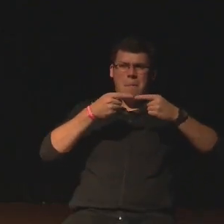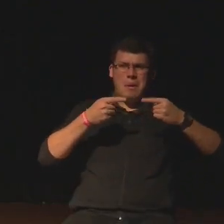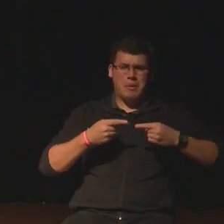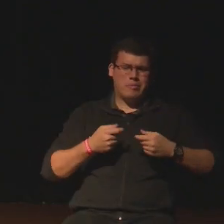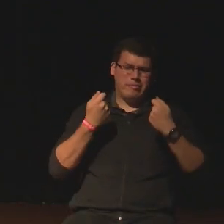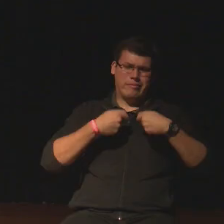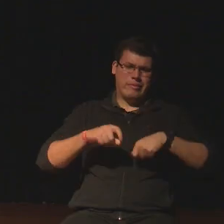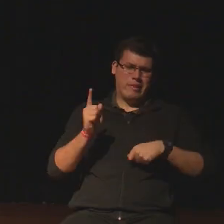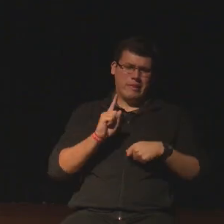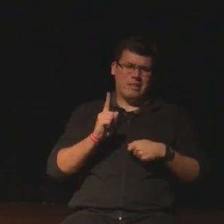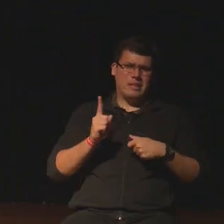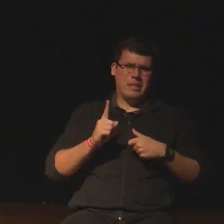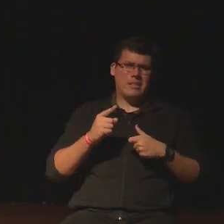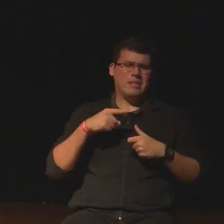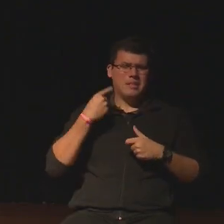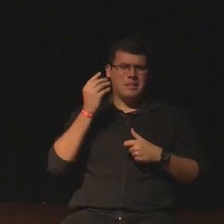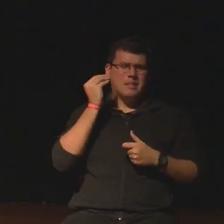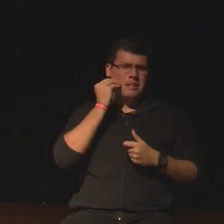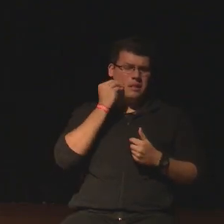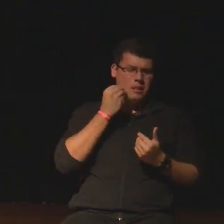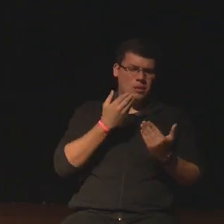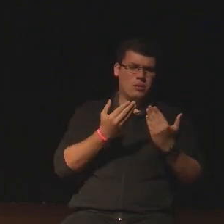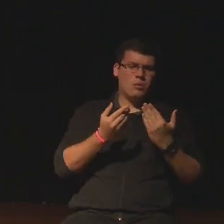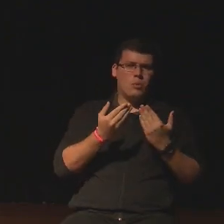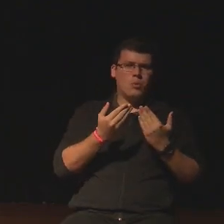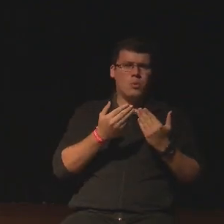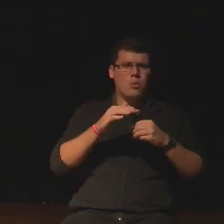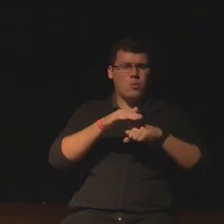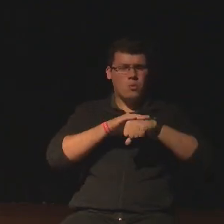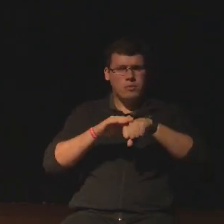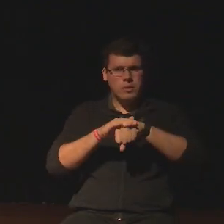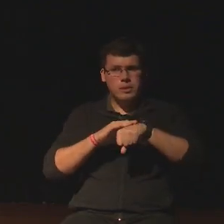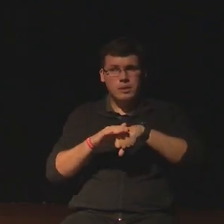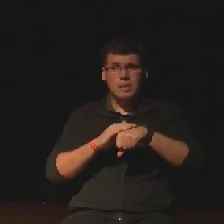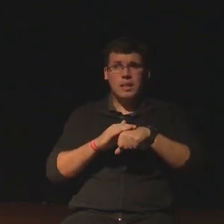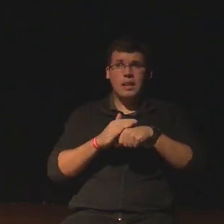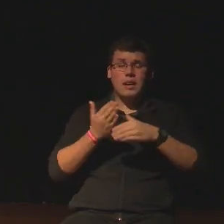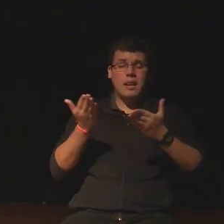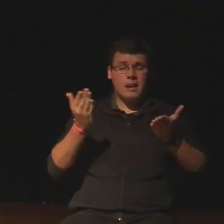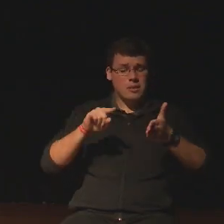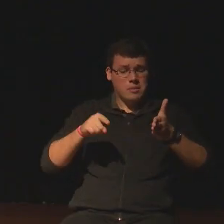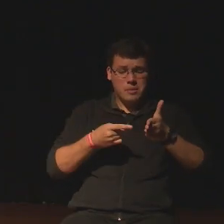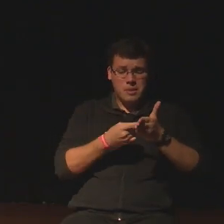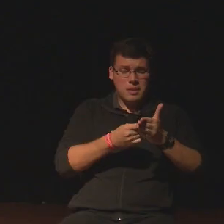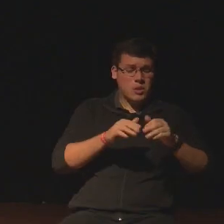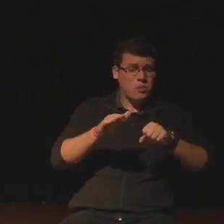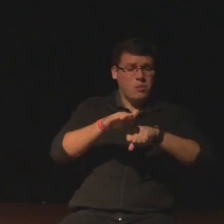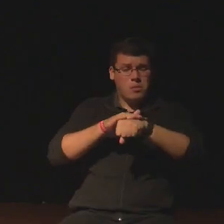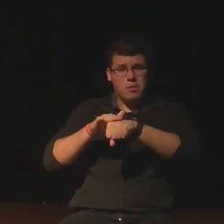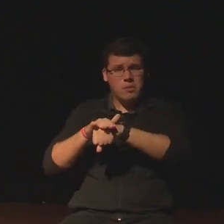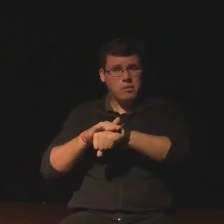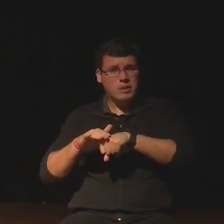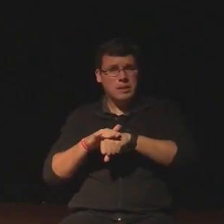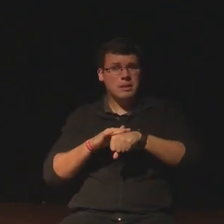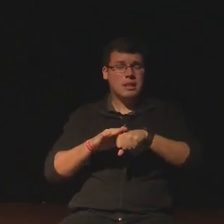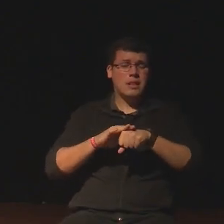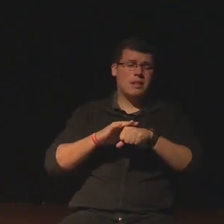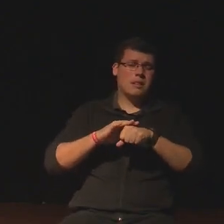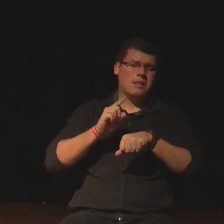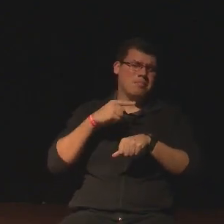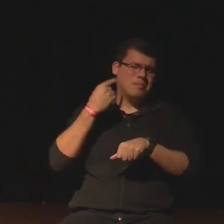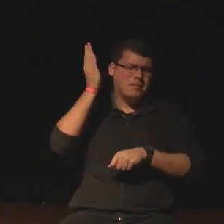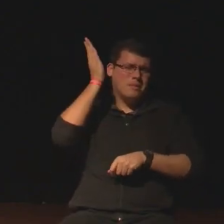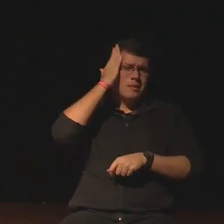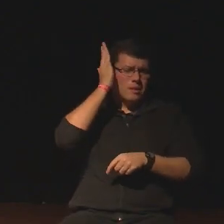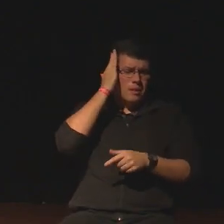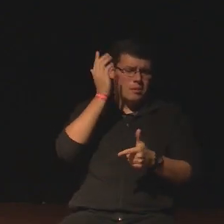tentando dialogar. A ideia é que a audiência pública seja um espaço para o diálogo. A gente entende que tem problemas que quem